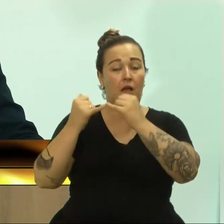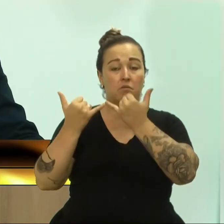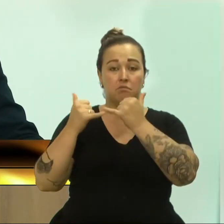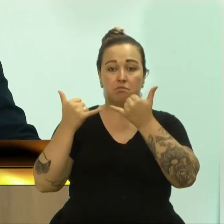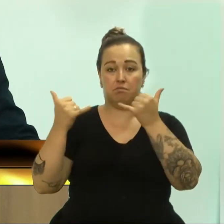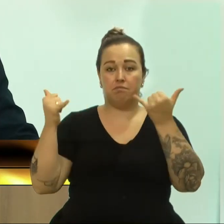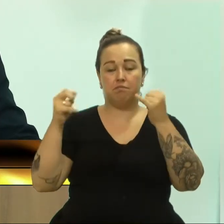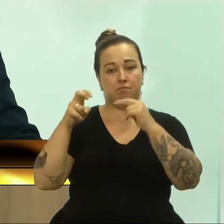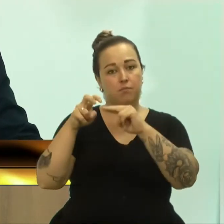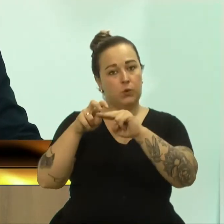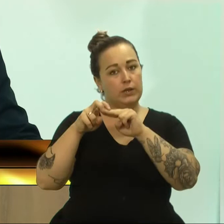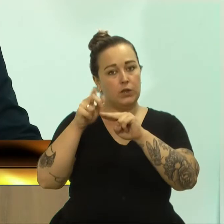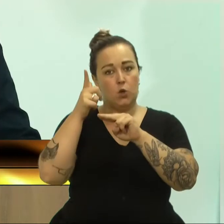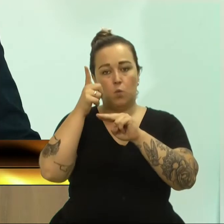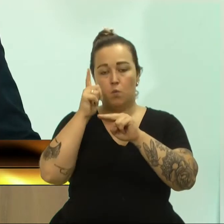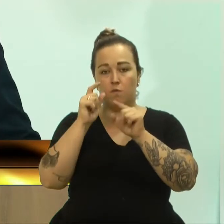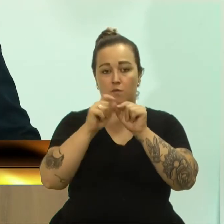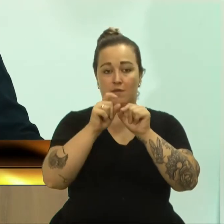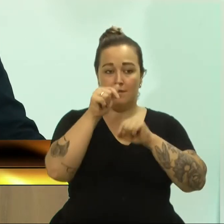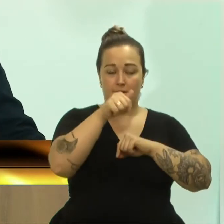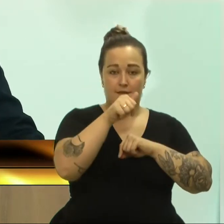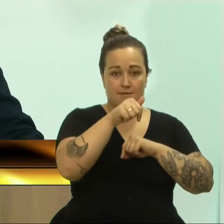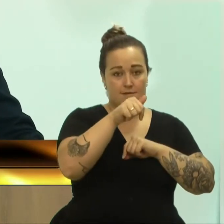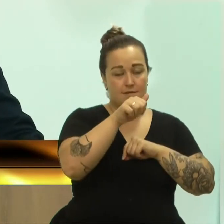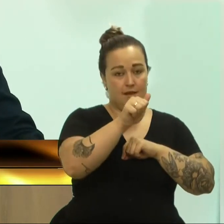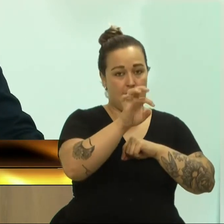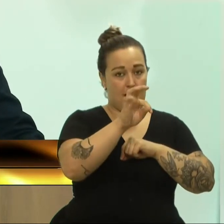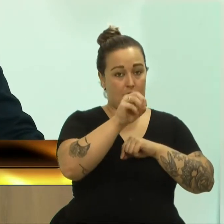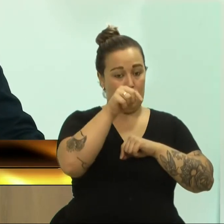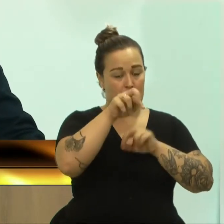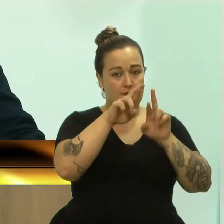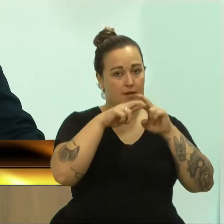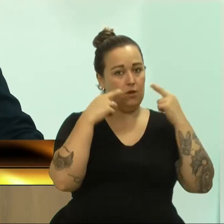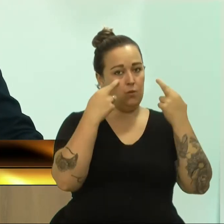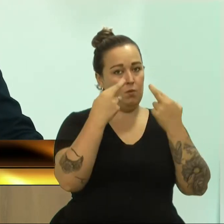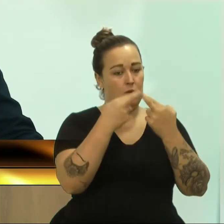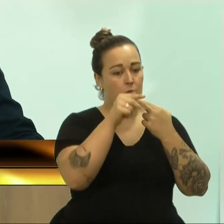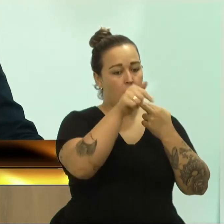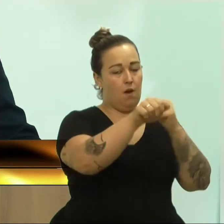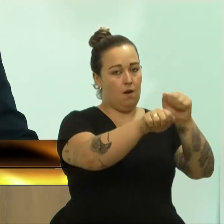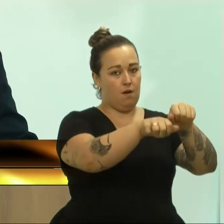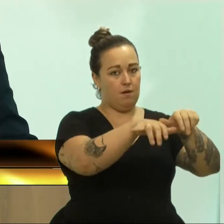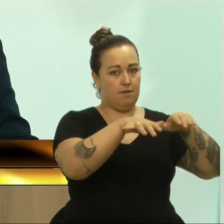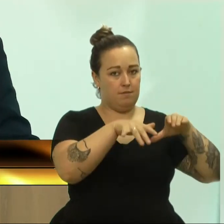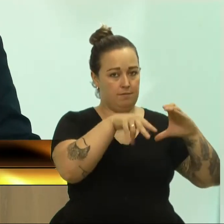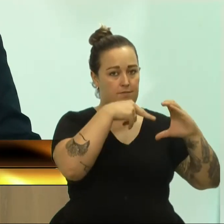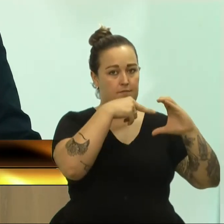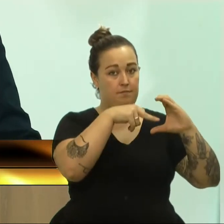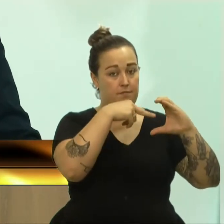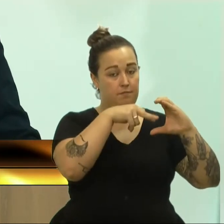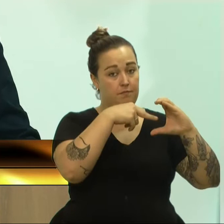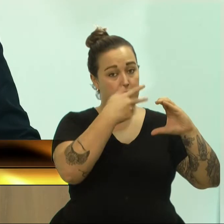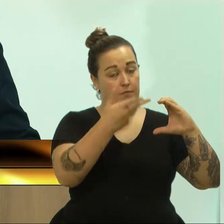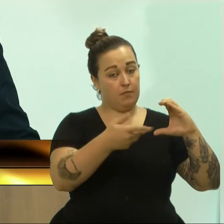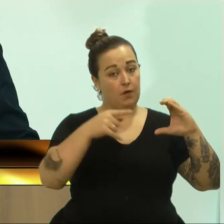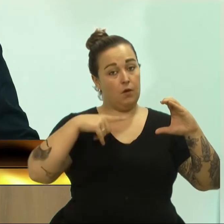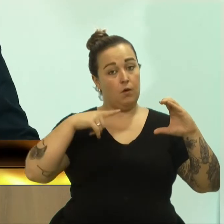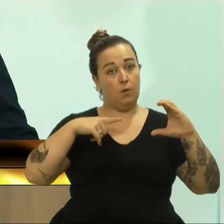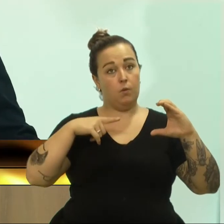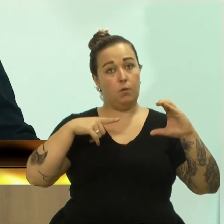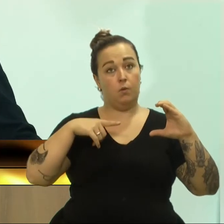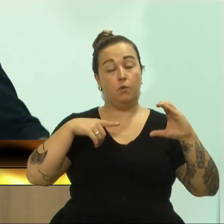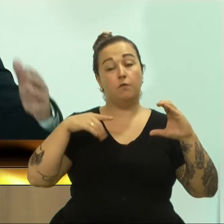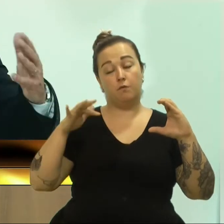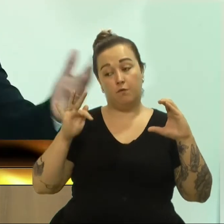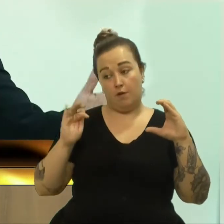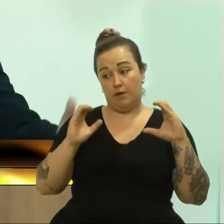tivemos condições de fazer este ato no plenário da Câmara de Vereadores. E gentilmente o prefeito interino, o prefeito